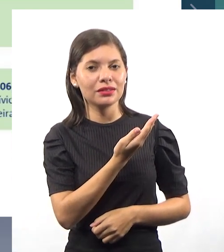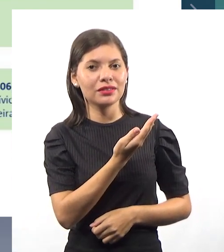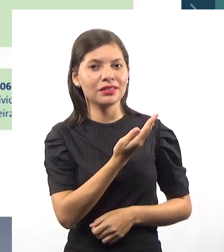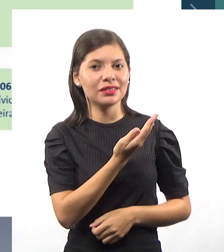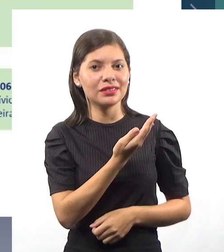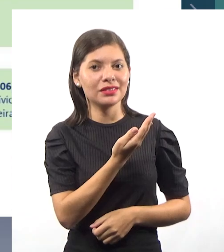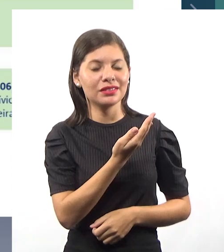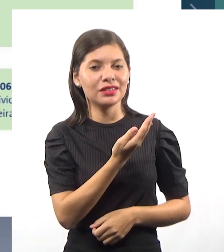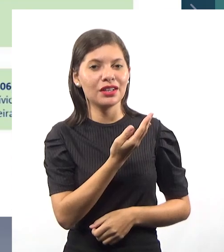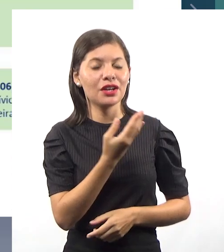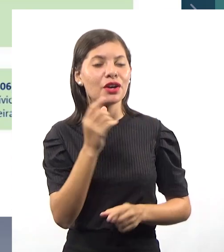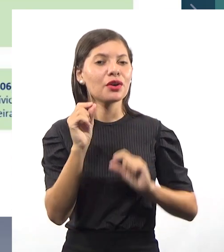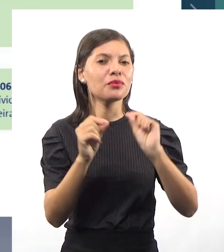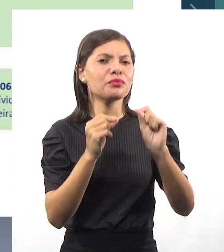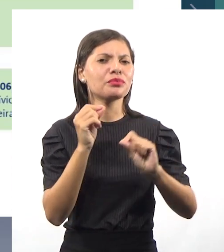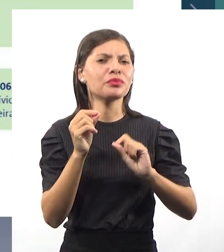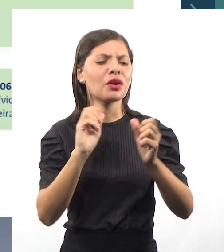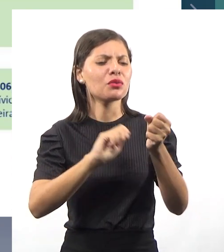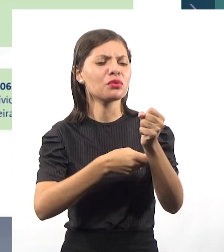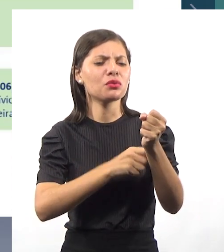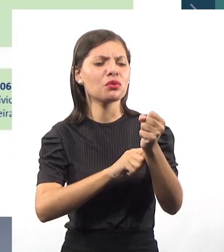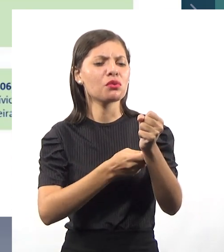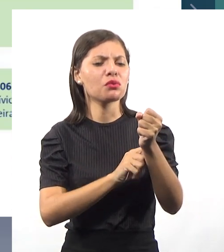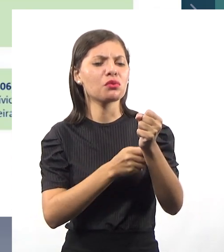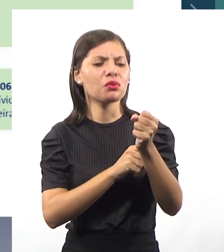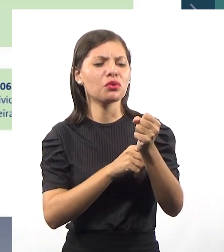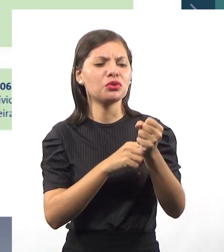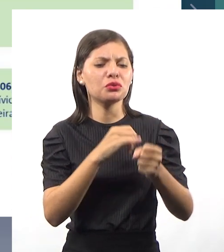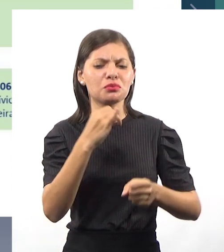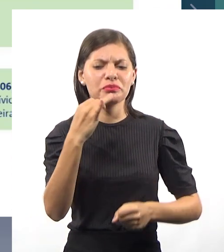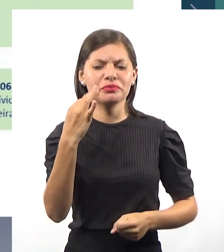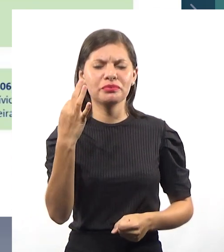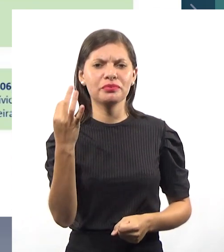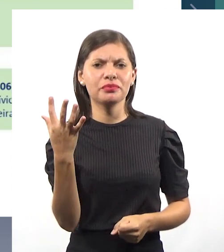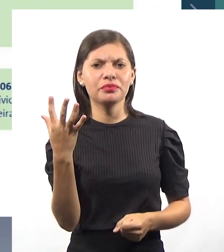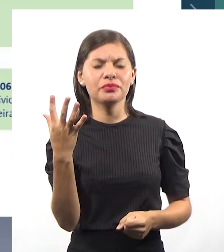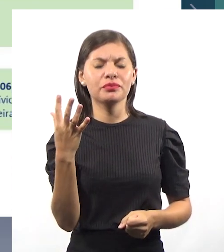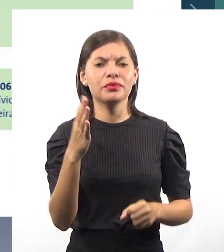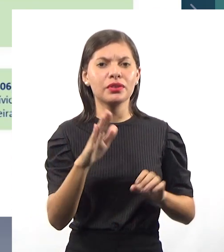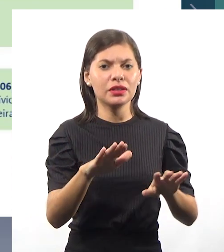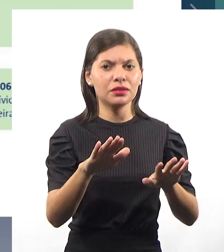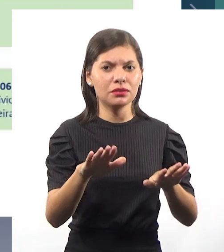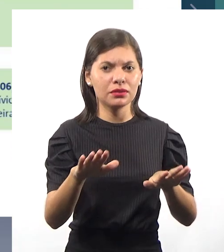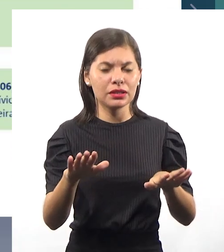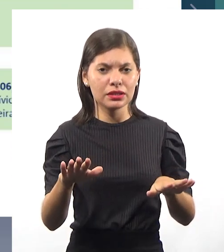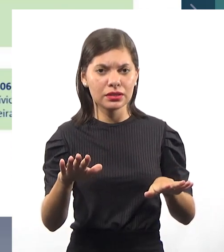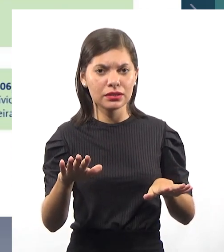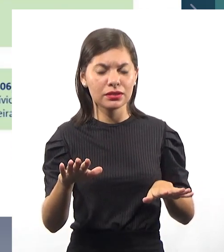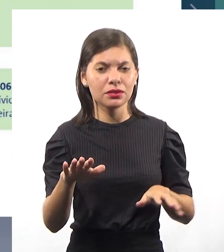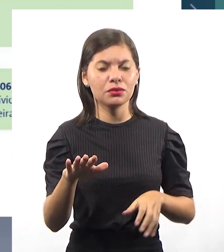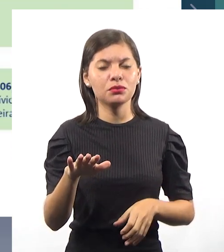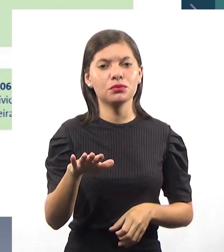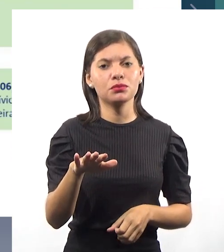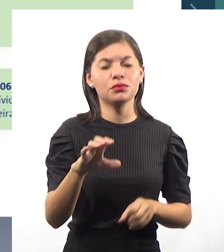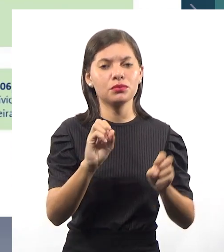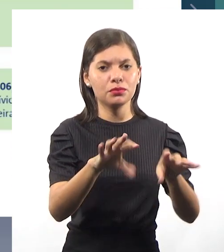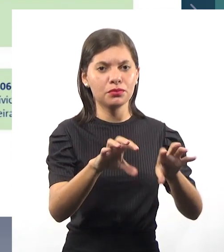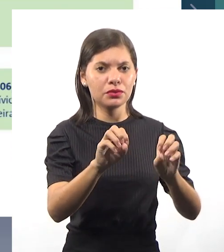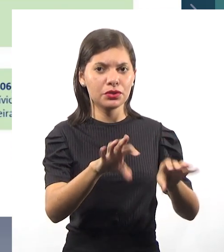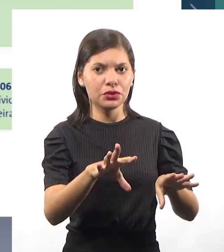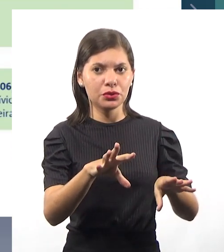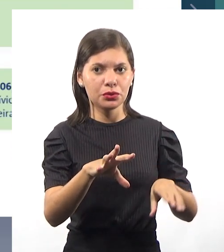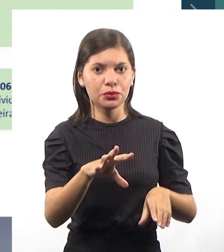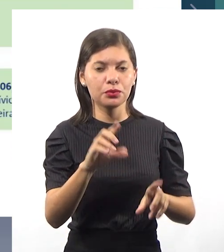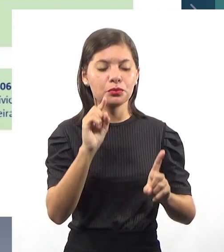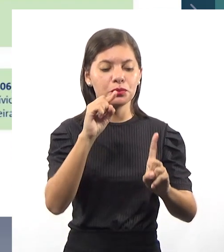EI02, EO07, ele vai ter a ver, esse código é educação infantil, então é I, aí